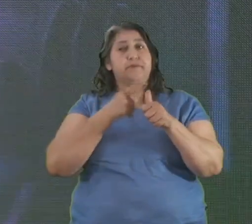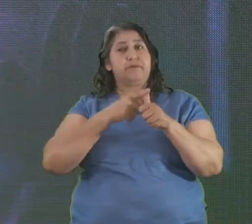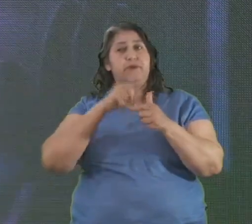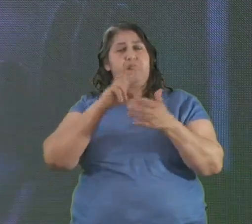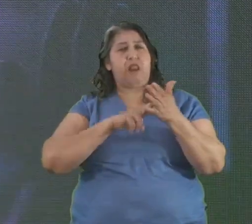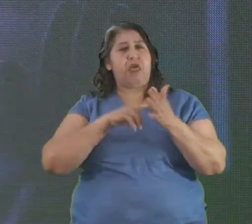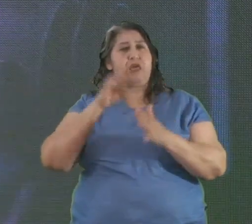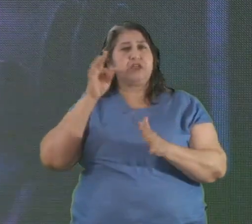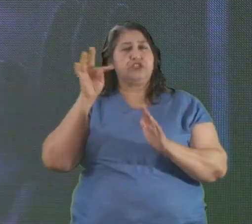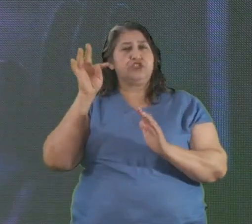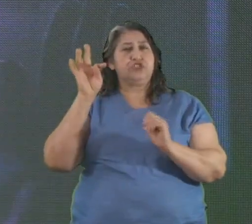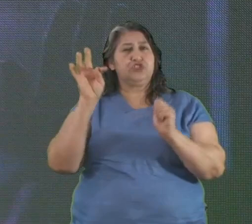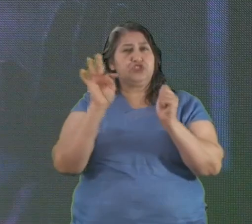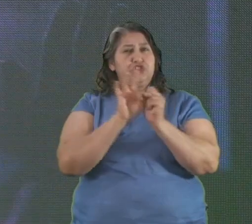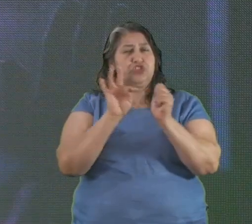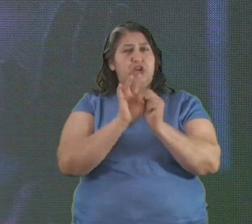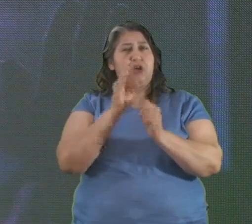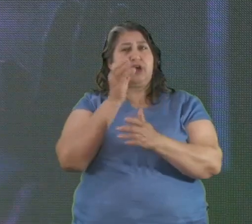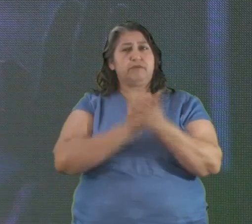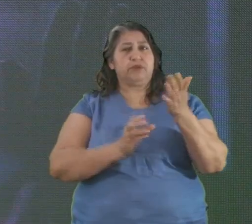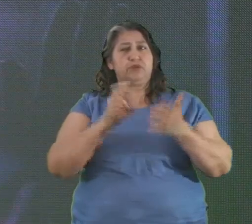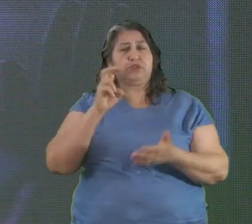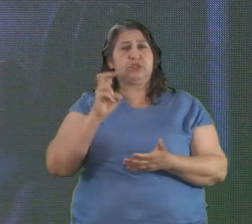primeiramente Tiago capítulo 5.